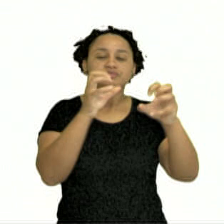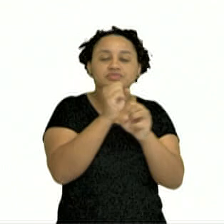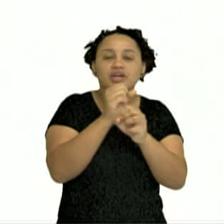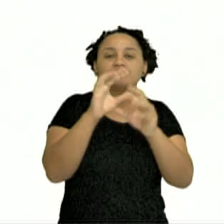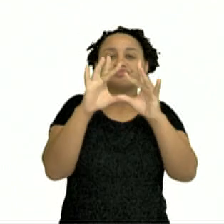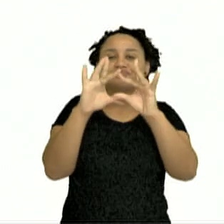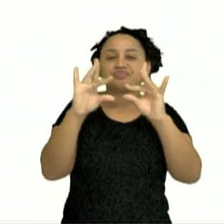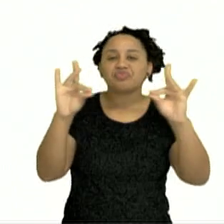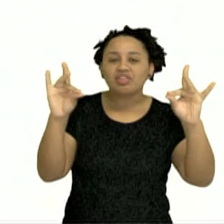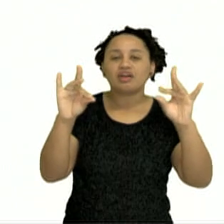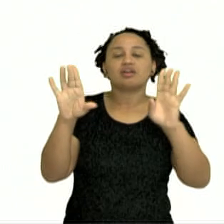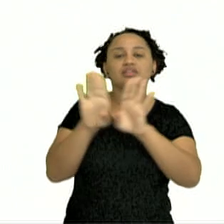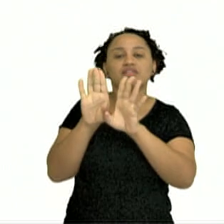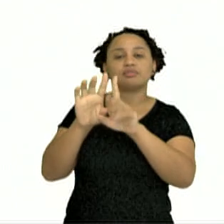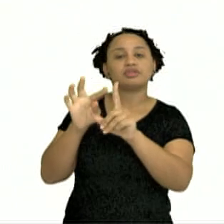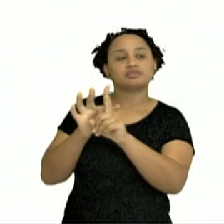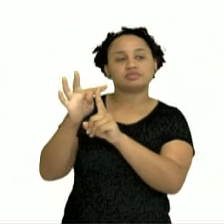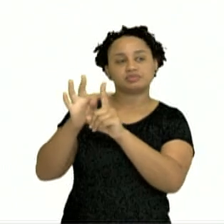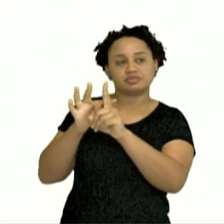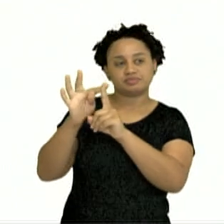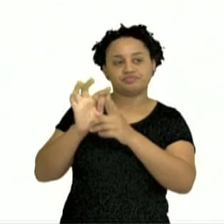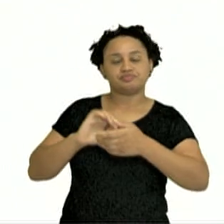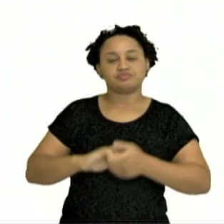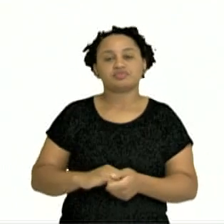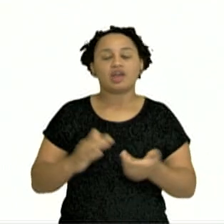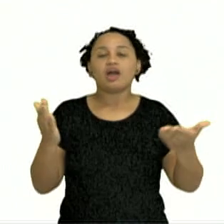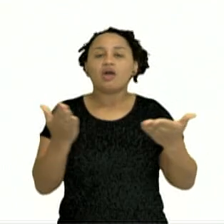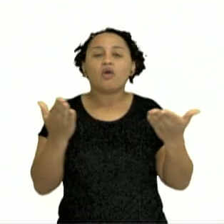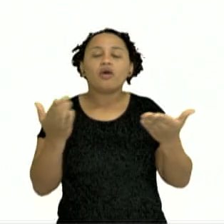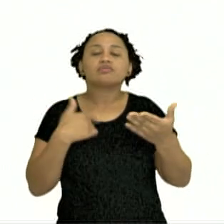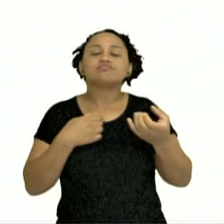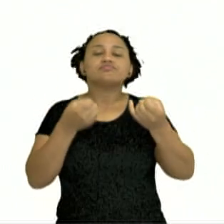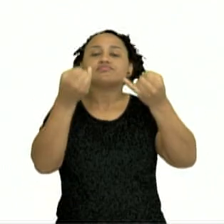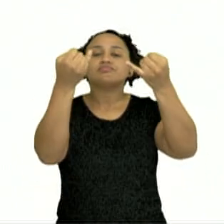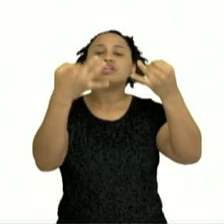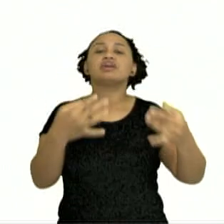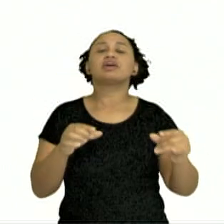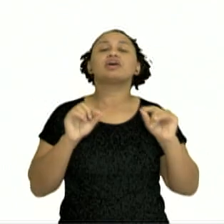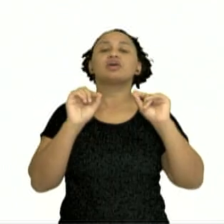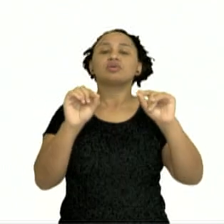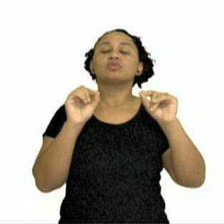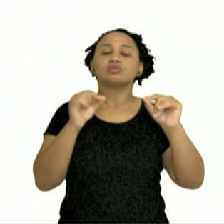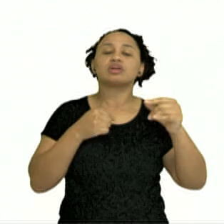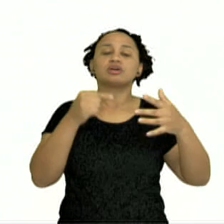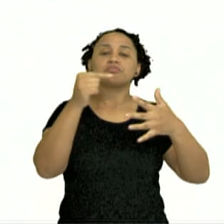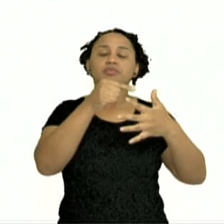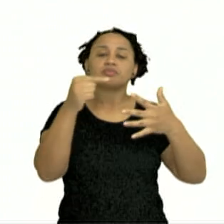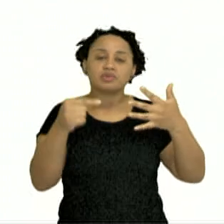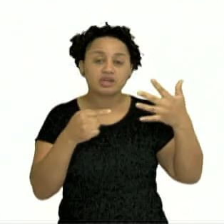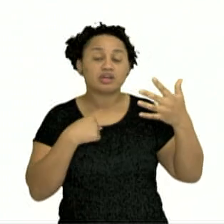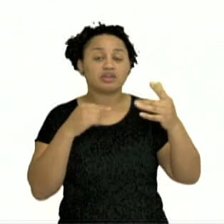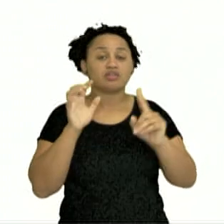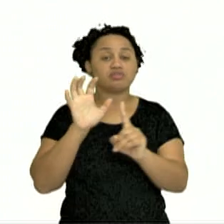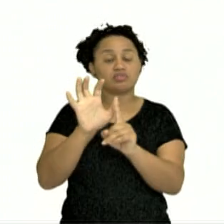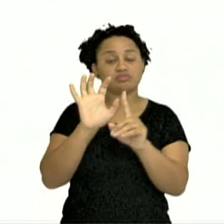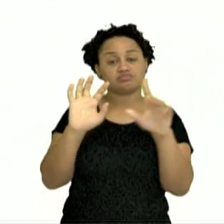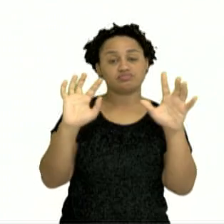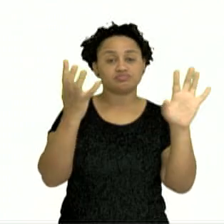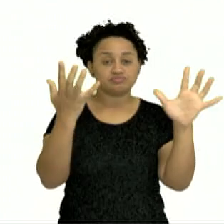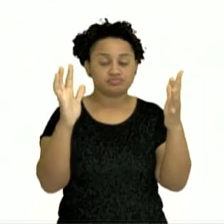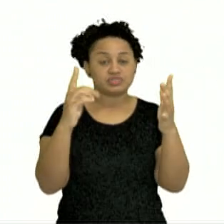pressão, umidade e temperatura. Agora a gente vai trabalhar um pouquinho mais sobre os fatores climáticos. São